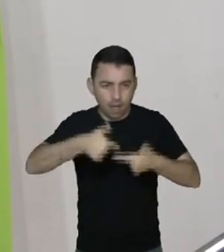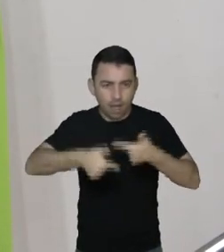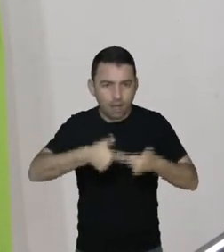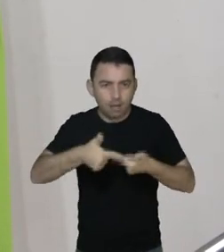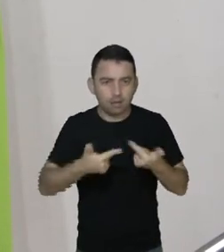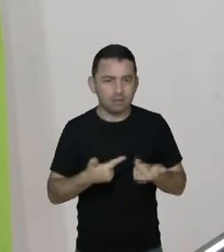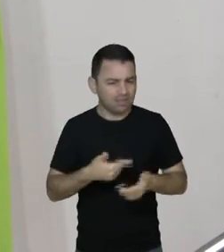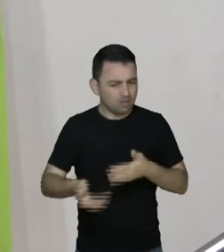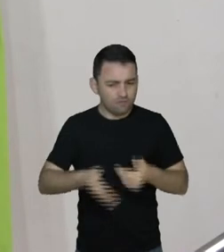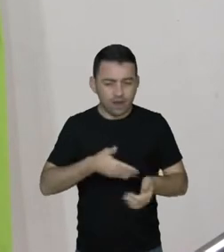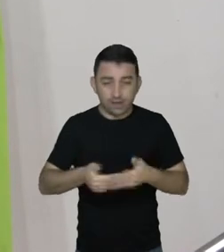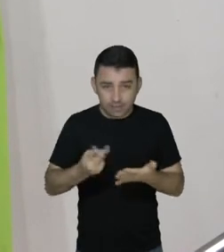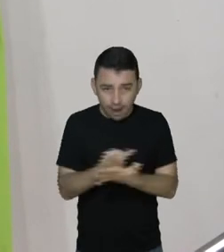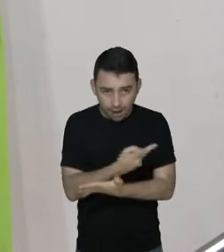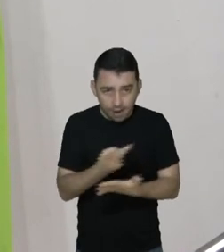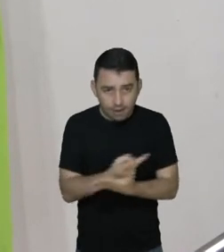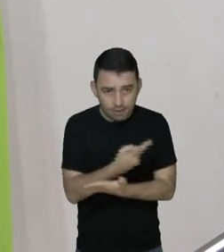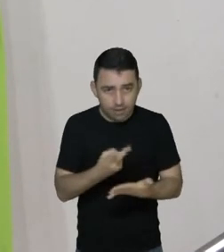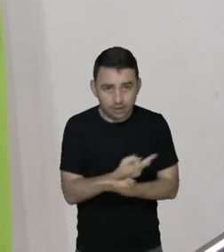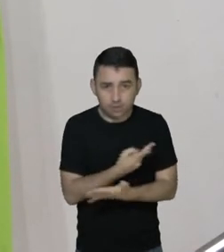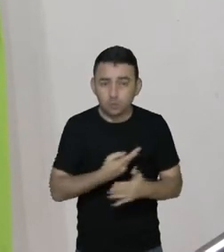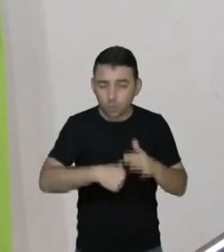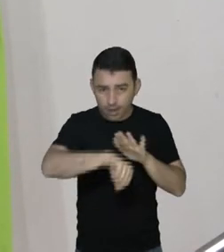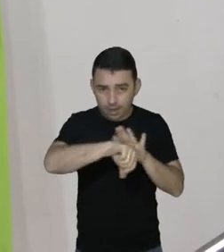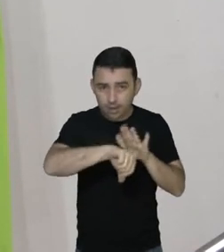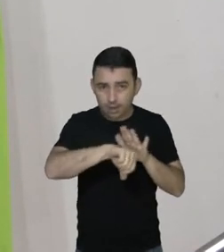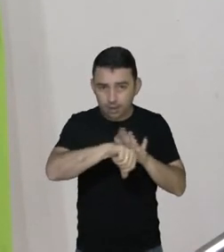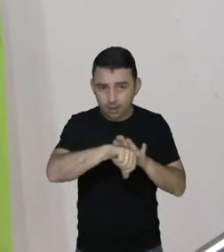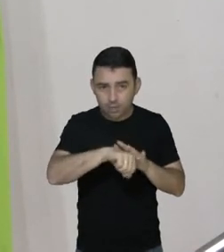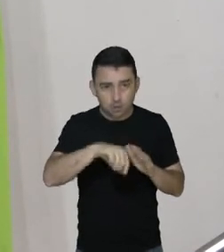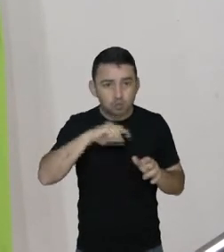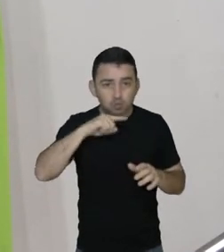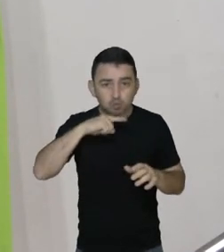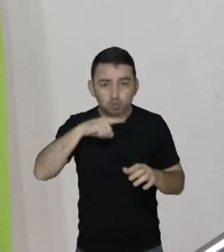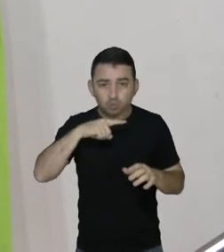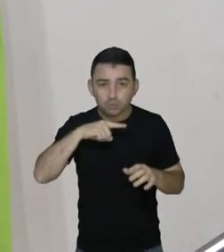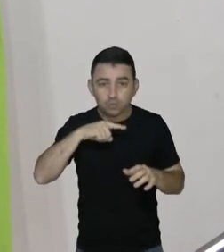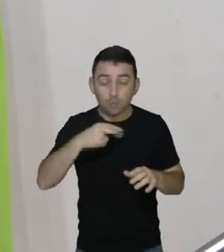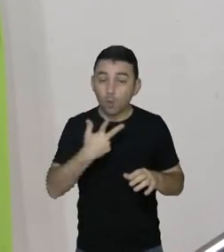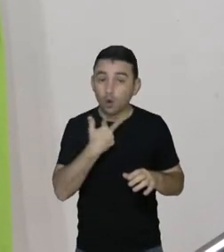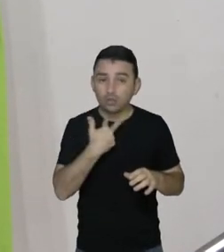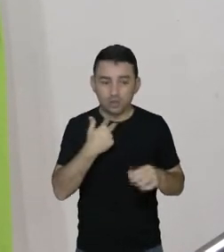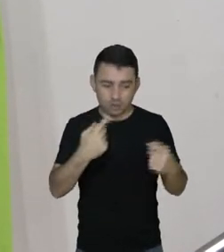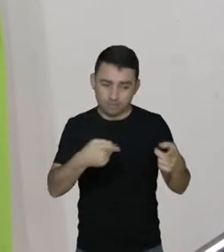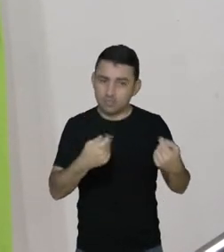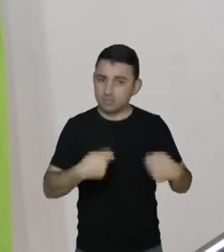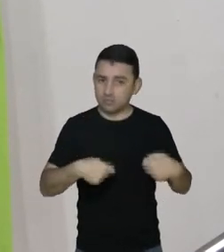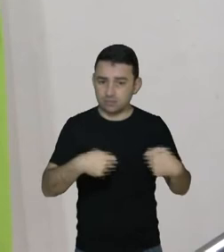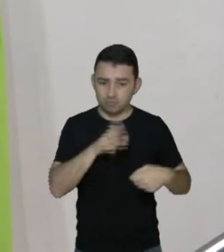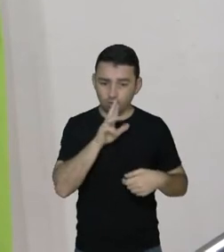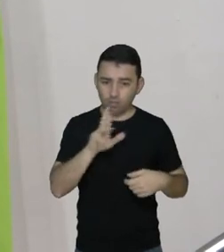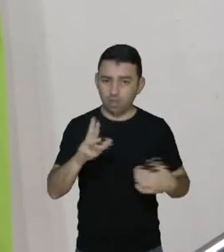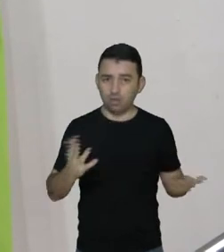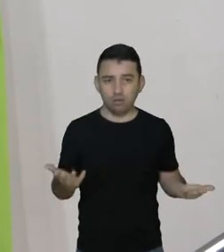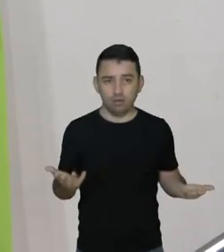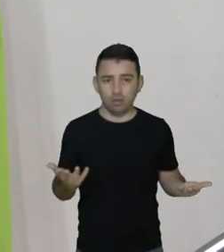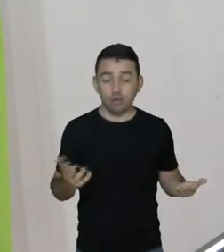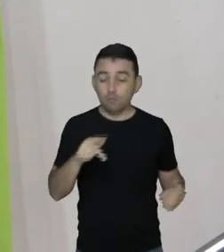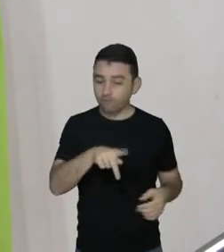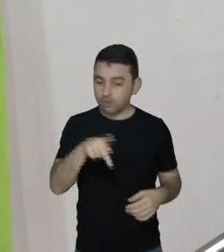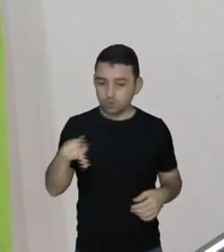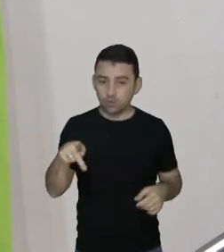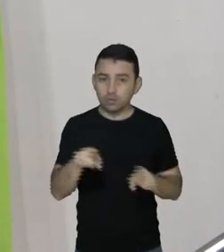ato ilícito, algum crime, algo que não pode ser cometido, precisa responder. E os professores precisam entender que eles não